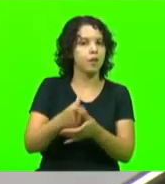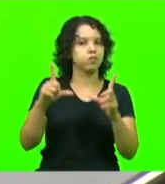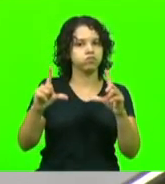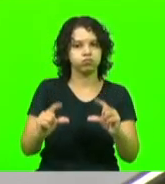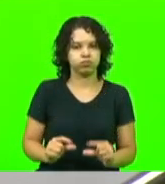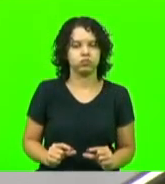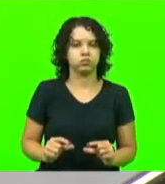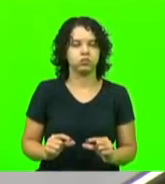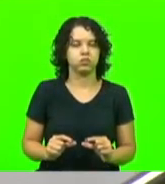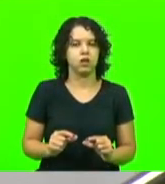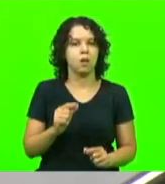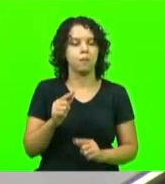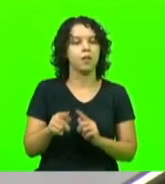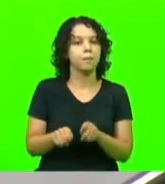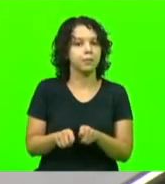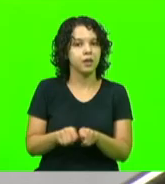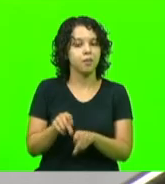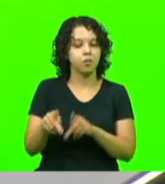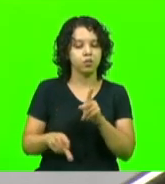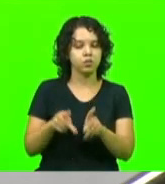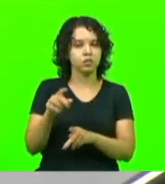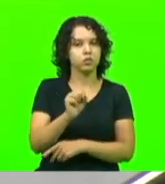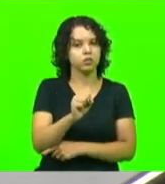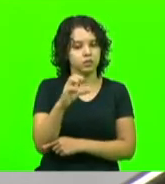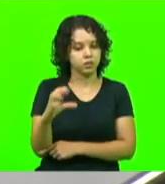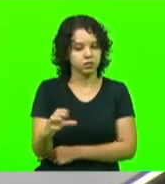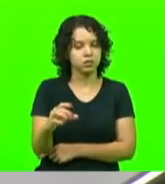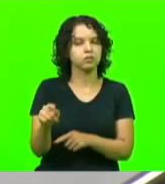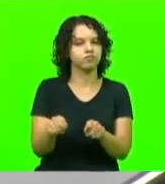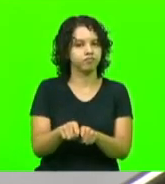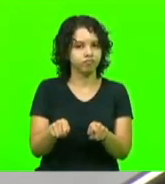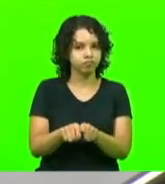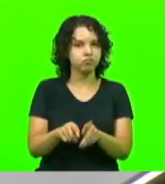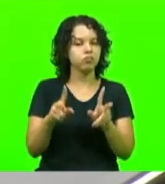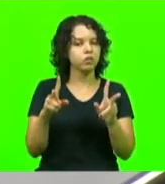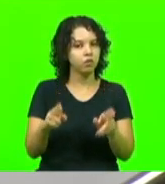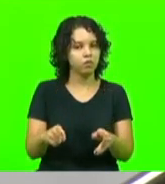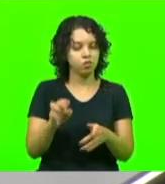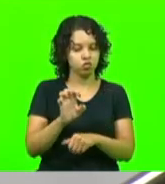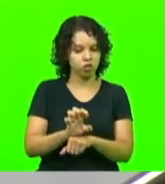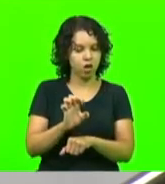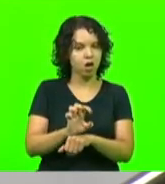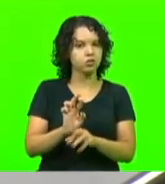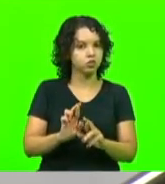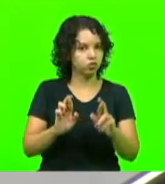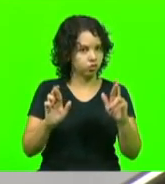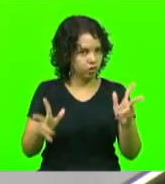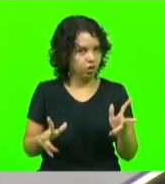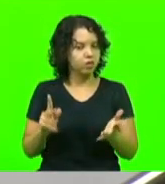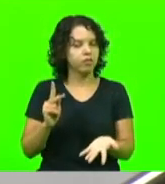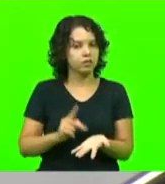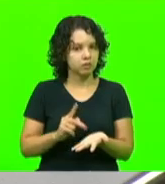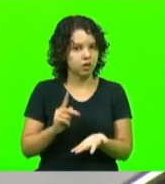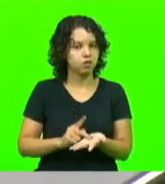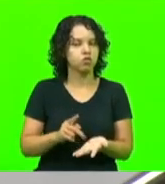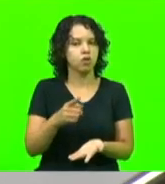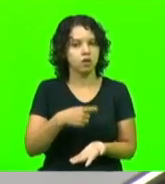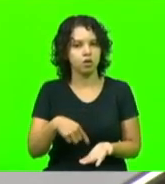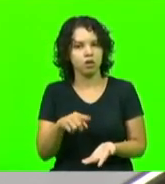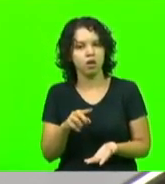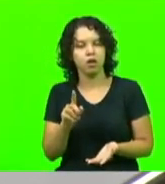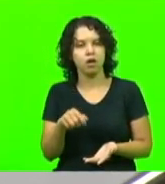de compra do catarinense está seguindo na mesma linha. Nós somos aqui um Estado diferenciado? Realmente nós somos. Mas, ao mesmo